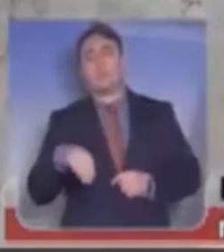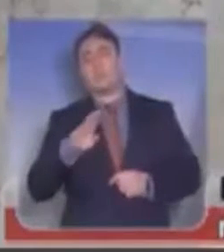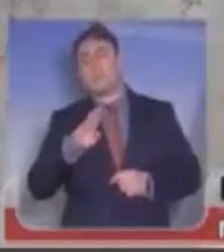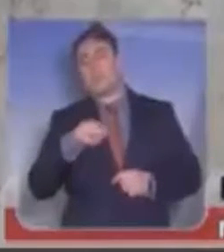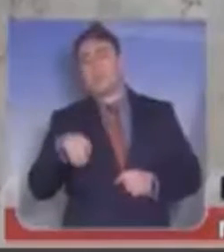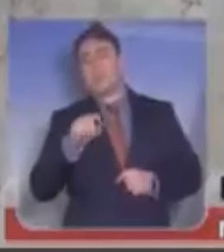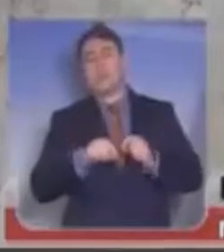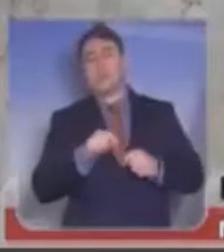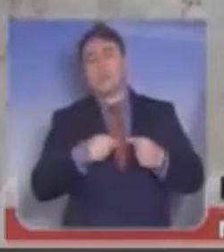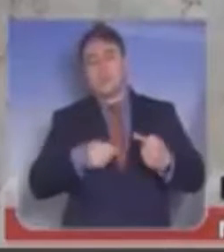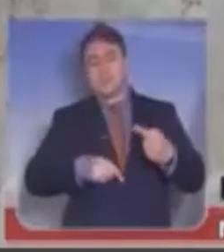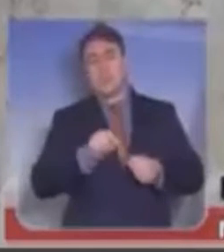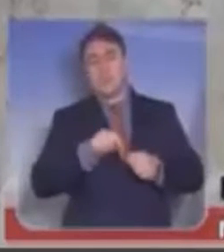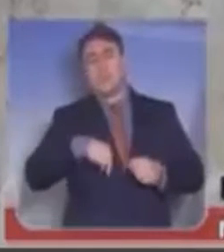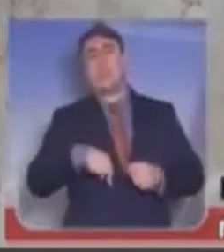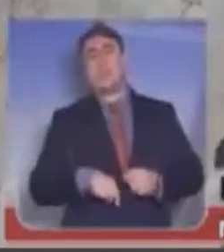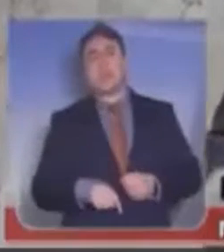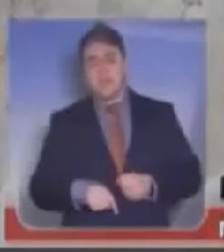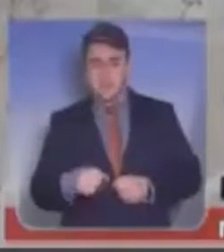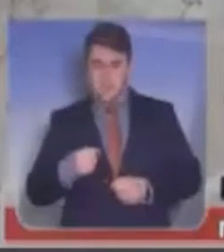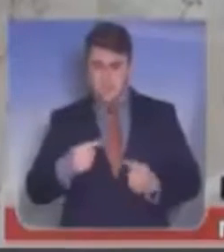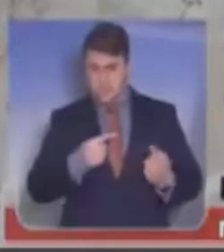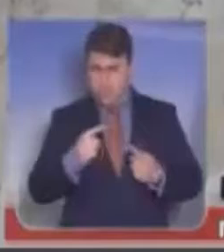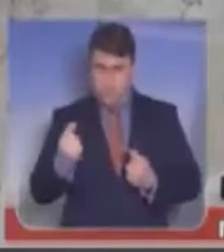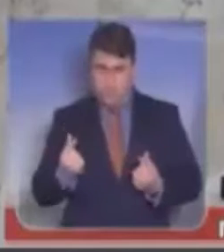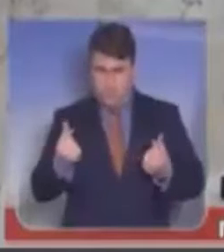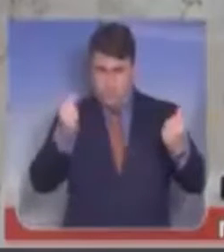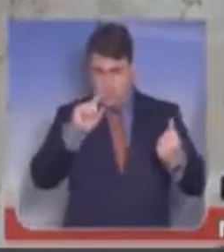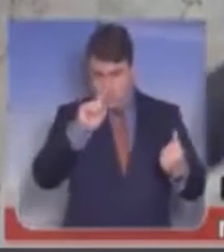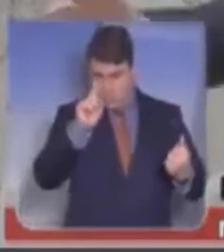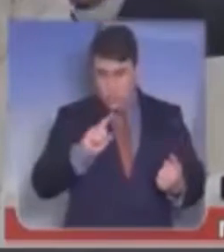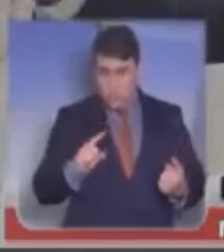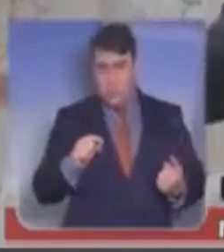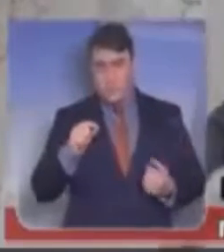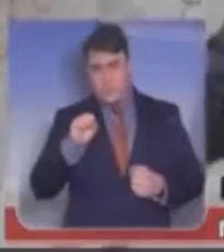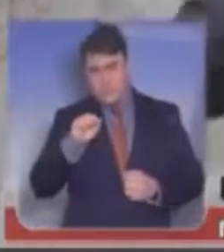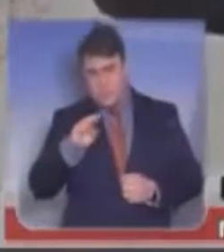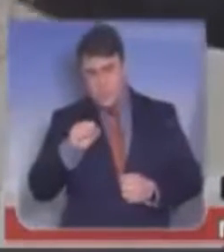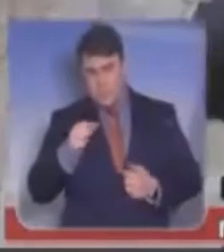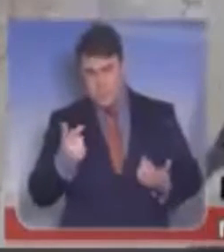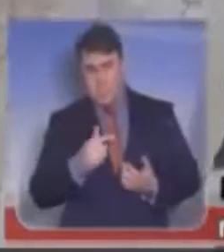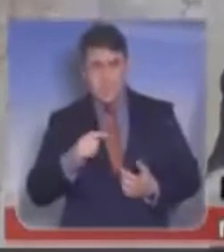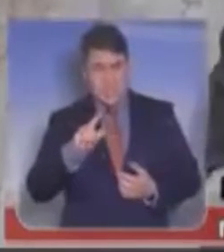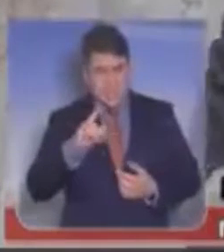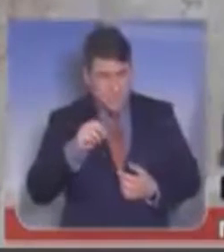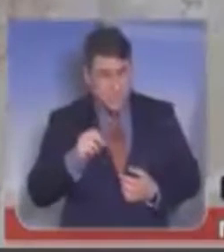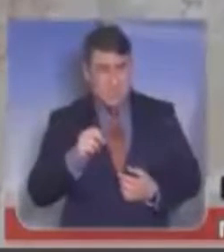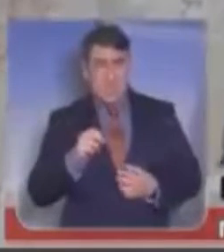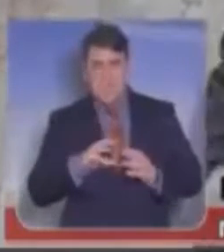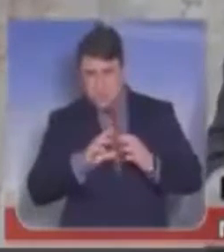manhãs era um debate a ser feito aqui eu não sou contra o crescimento da sabesp a sabesp operadores fazer os consórcios regionais